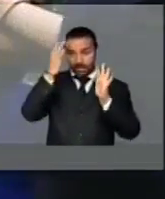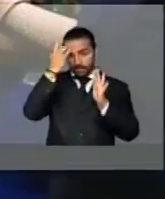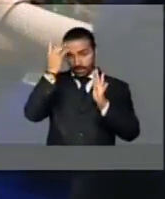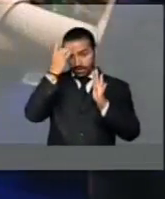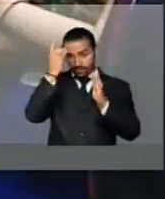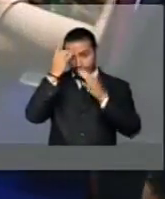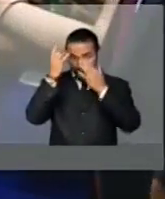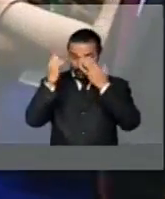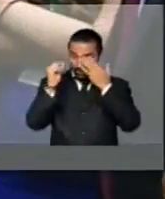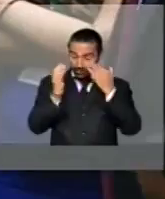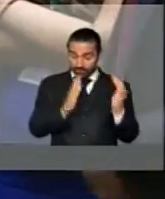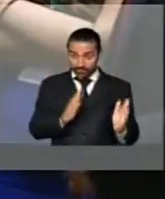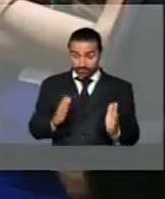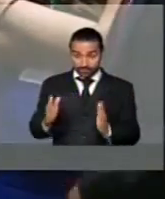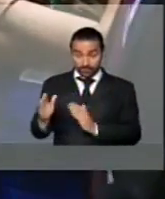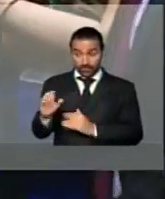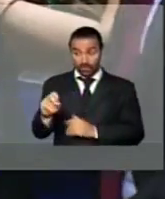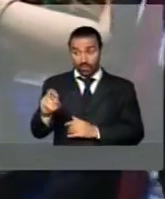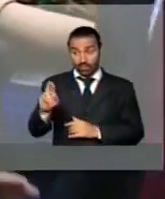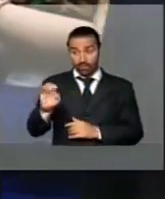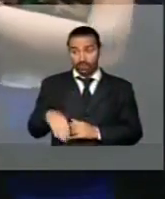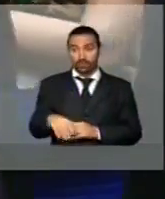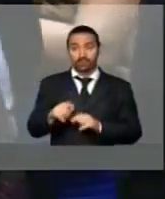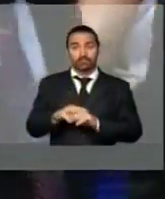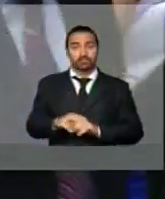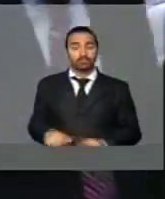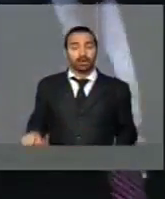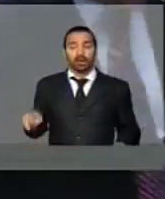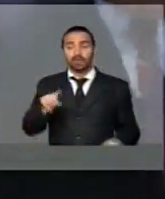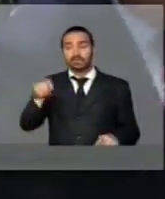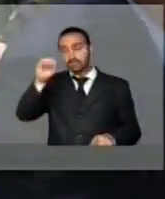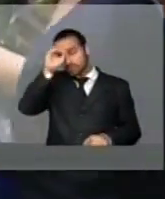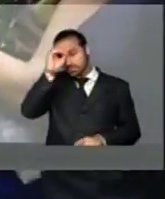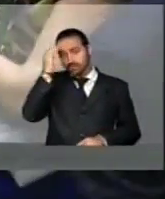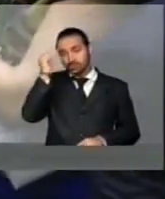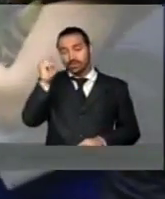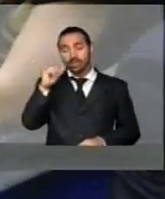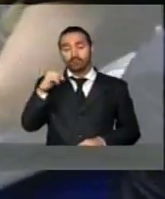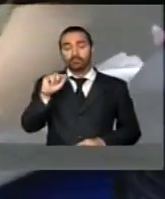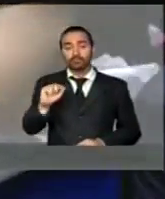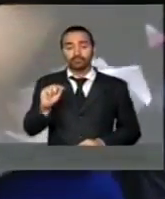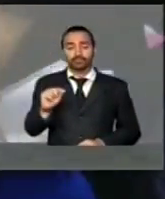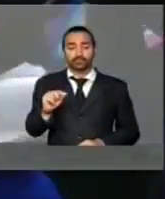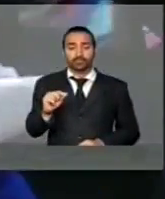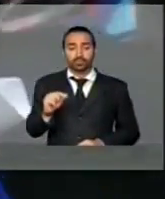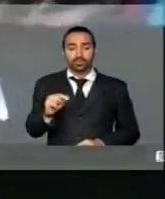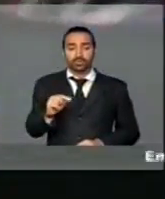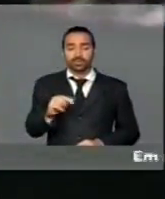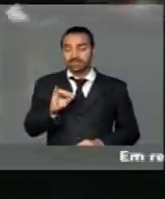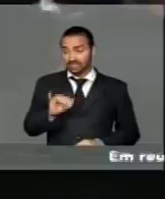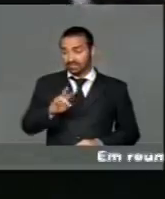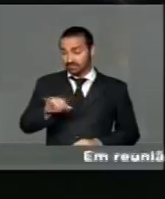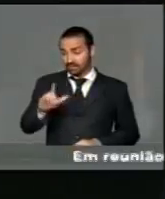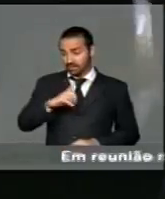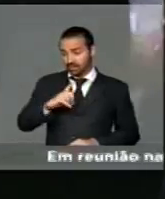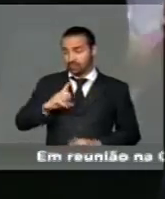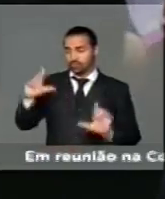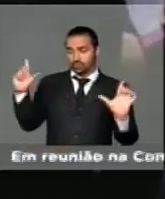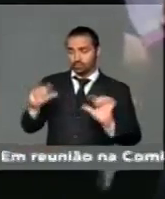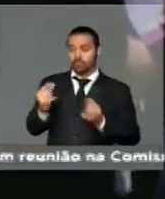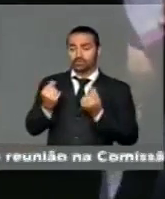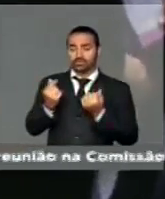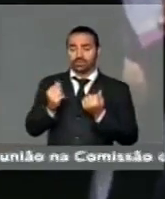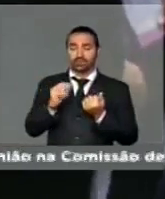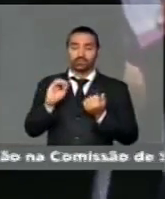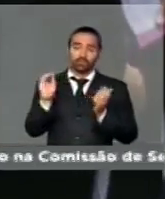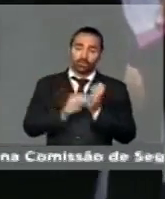de uma onda cronológica, e, no entanto, nem sequer se sabe o grau de contingenciamento que vai ter ou não e como você pode